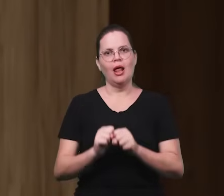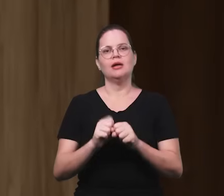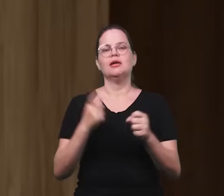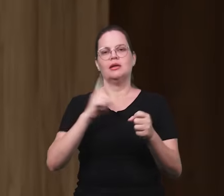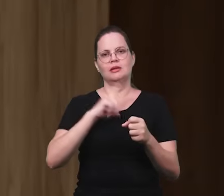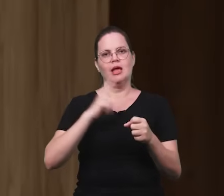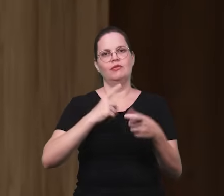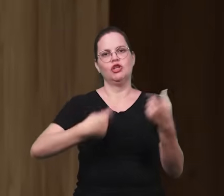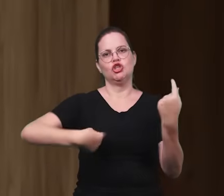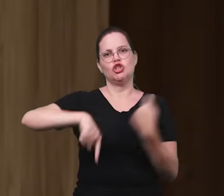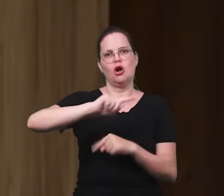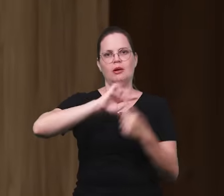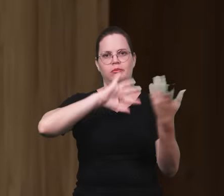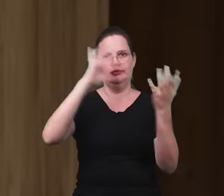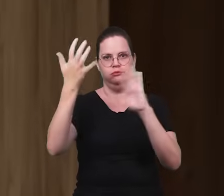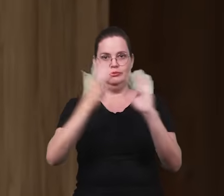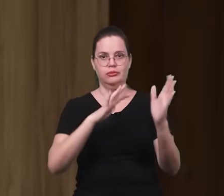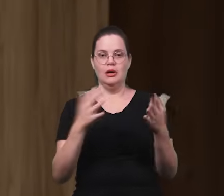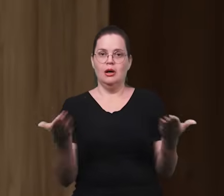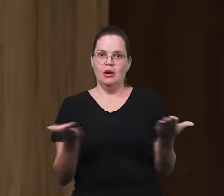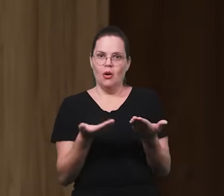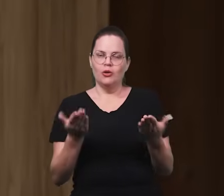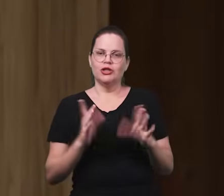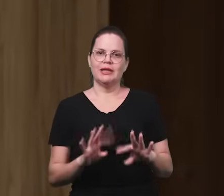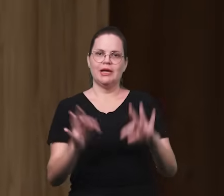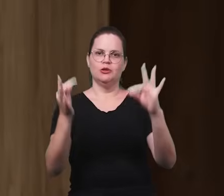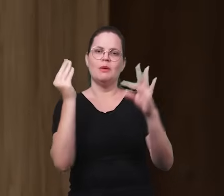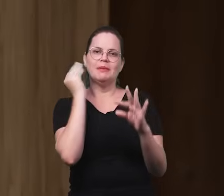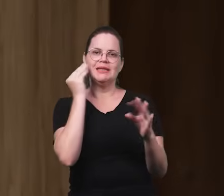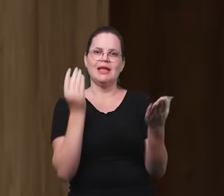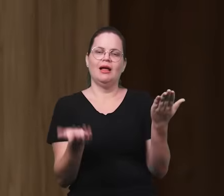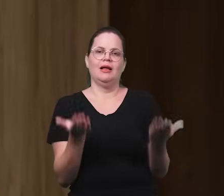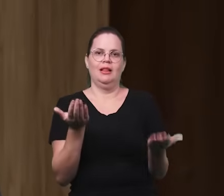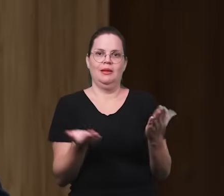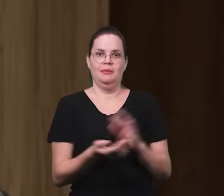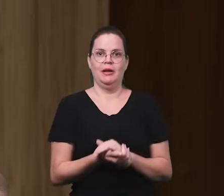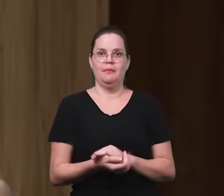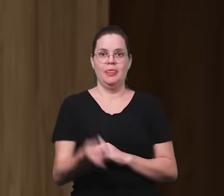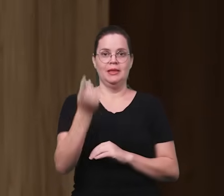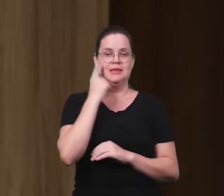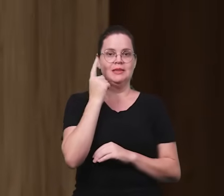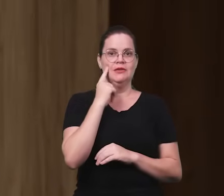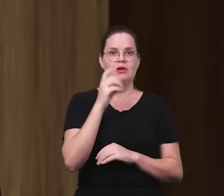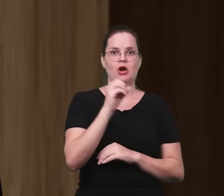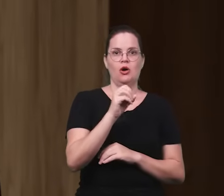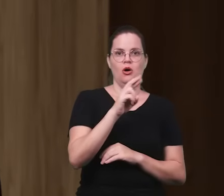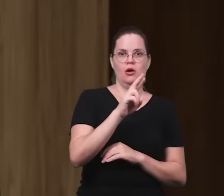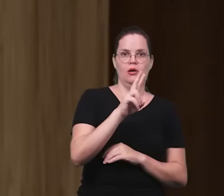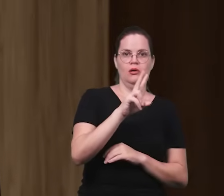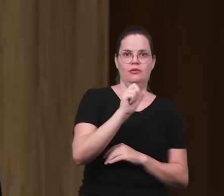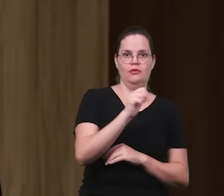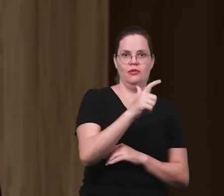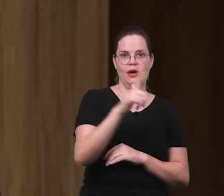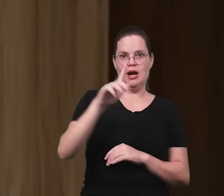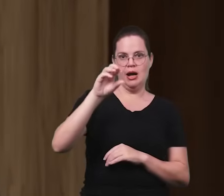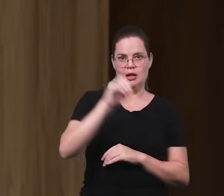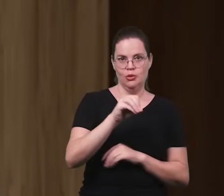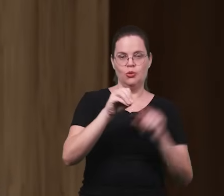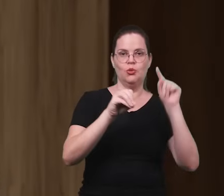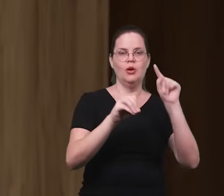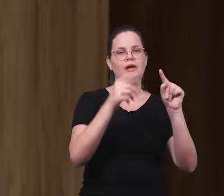a geração das gotas do orvalho, hoje, por exemplo, você tem sistemas que tentam, de uma certa forma,